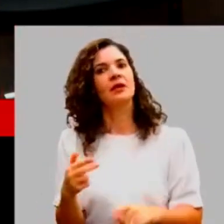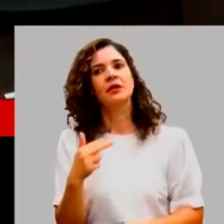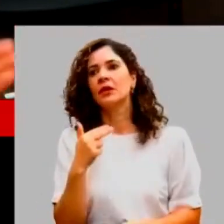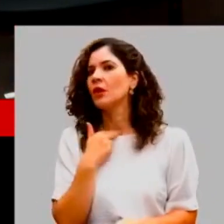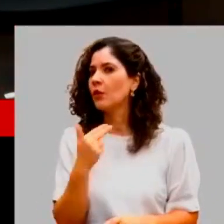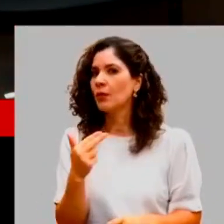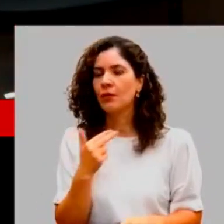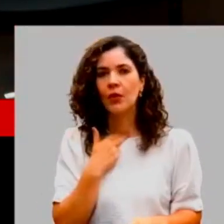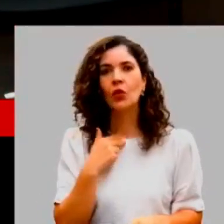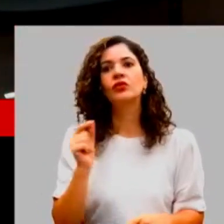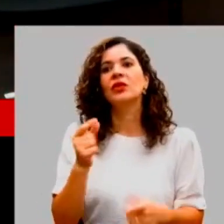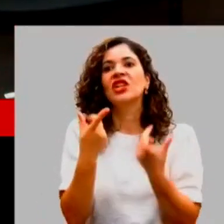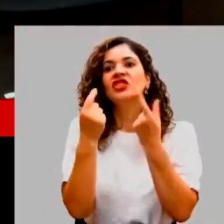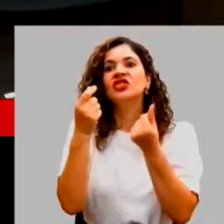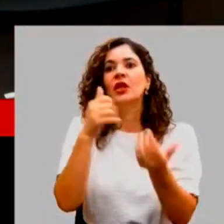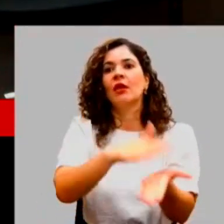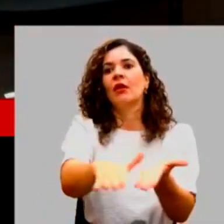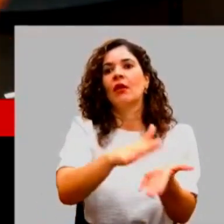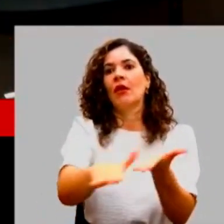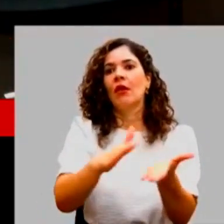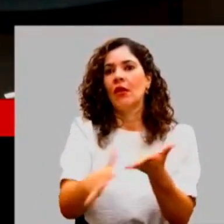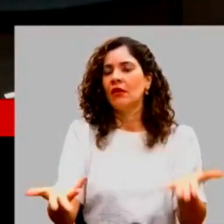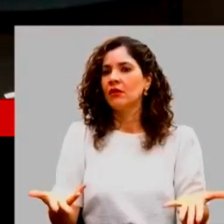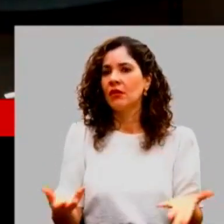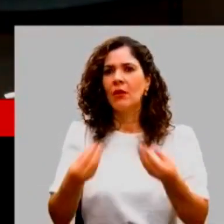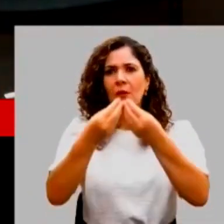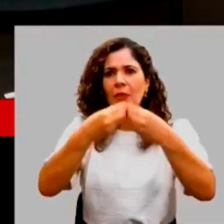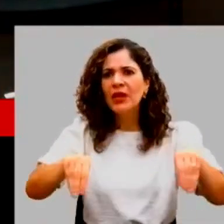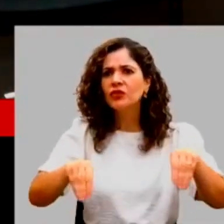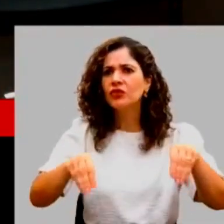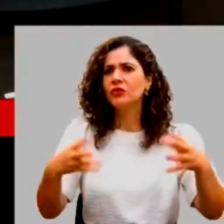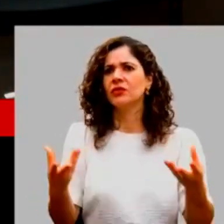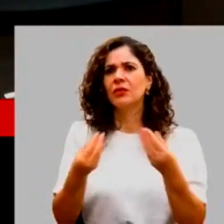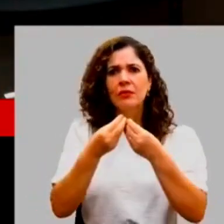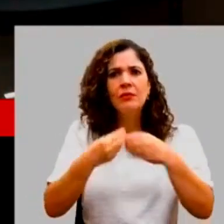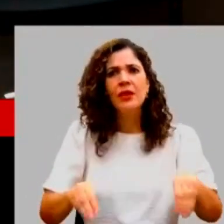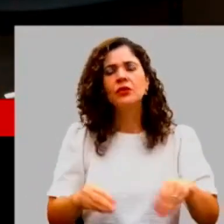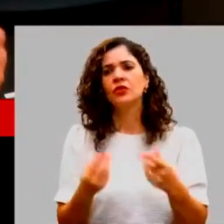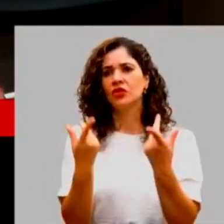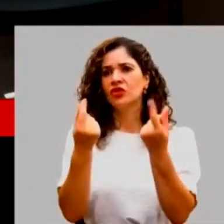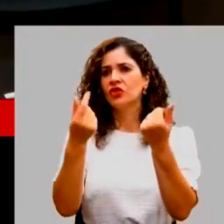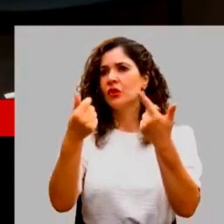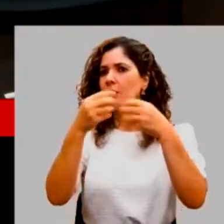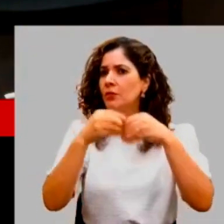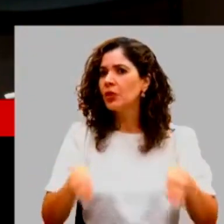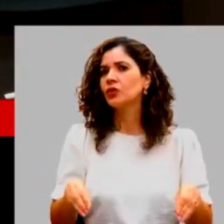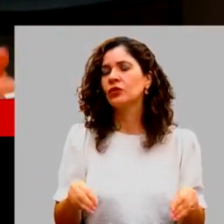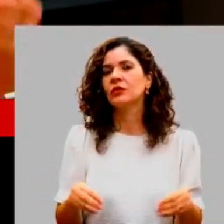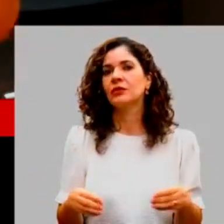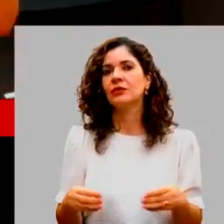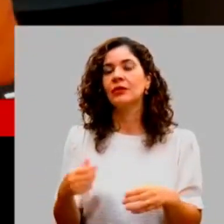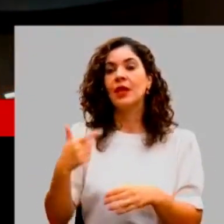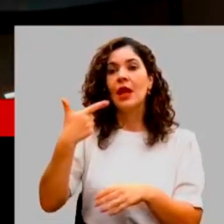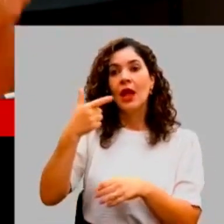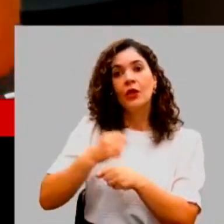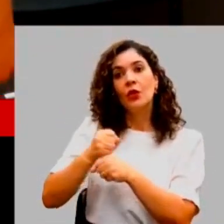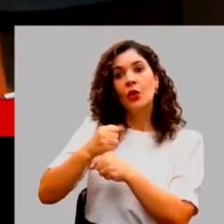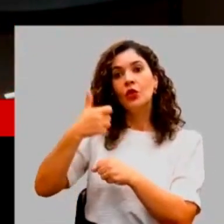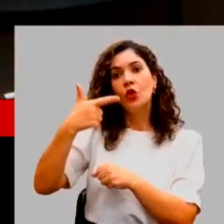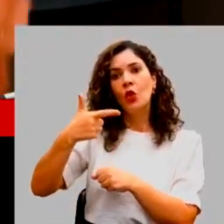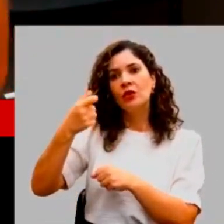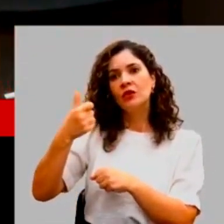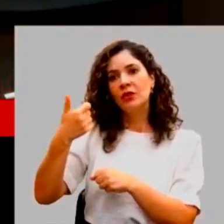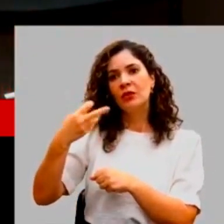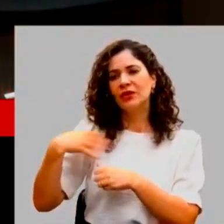mais nosso dinheiro no ralo estamos julgando fora nosso dinheiro desde 2014 vem esse